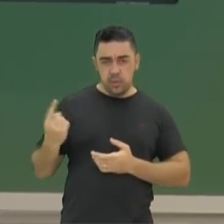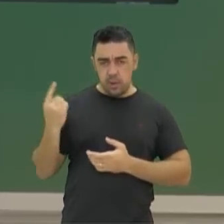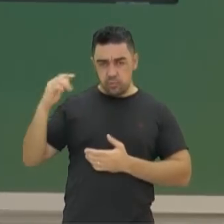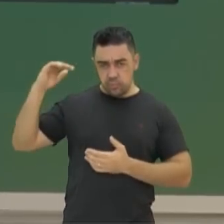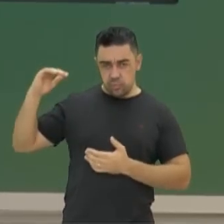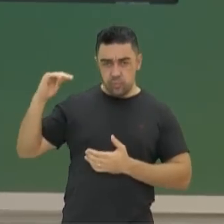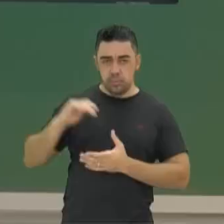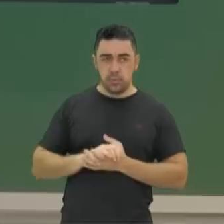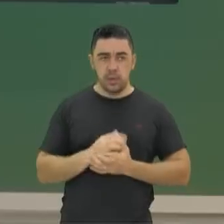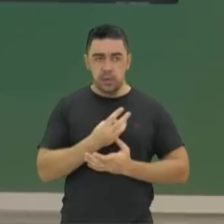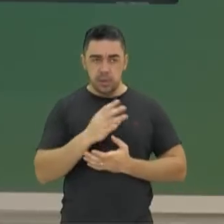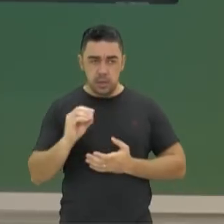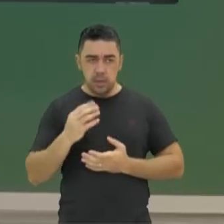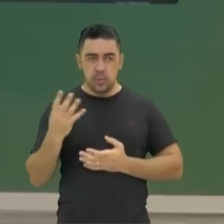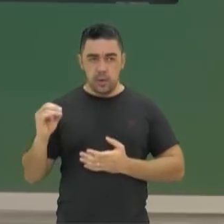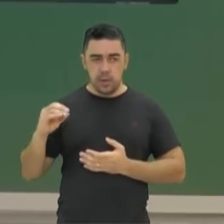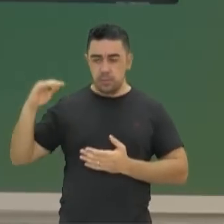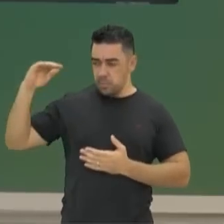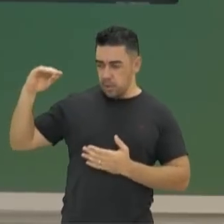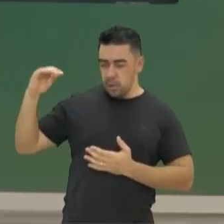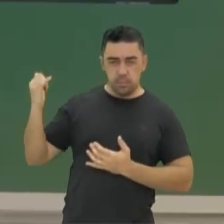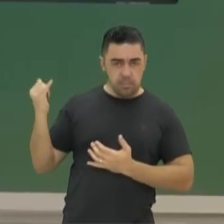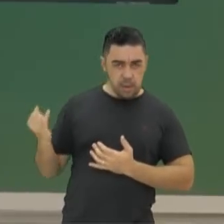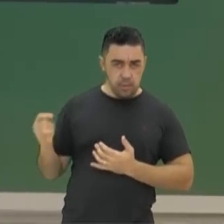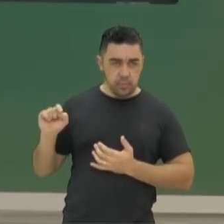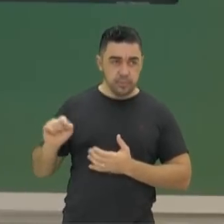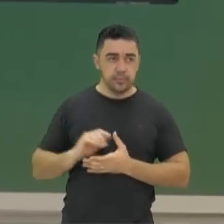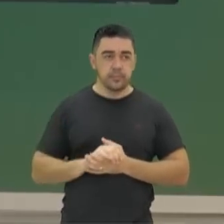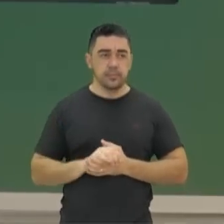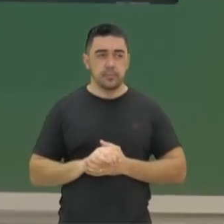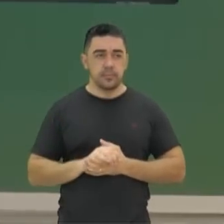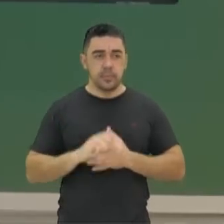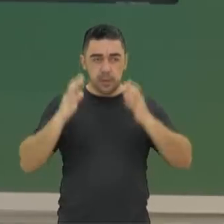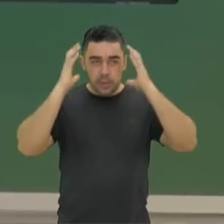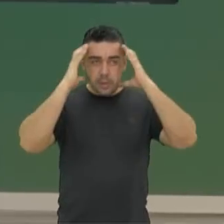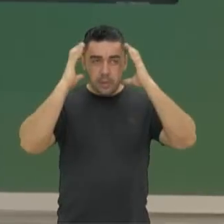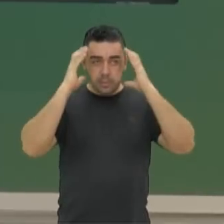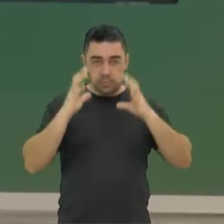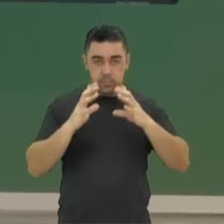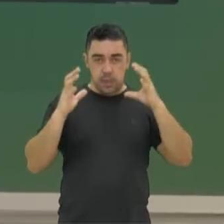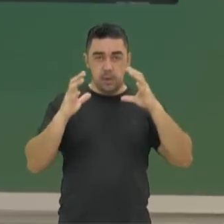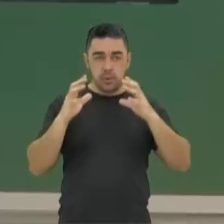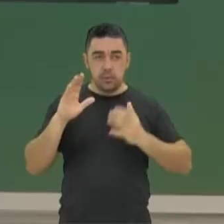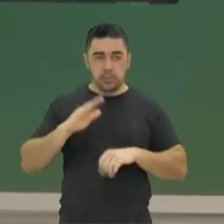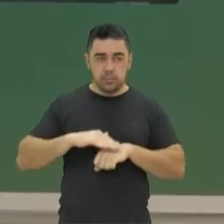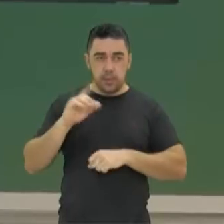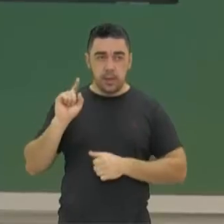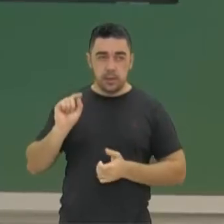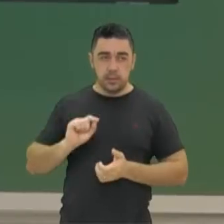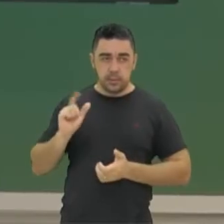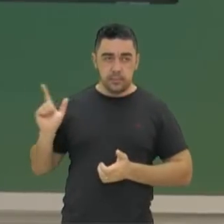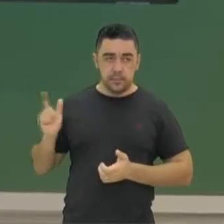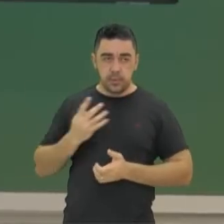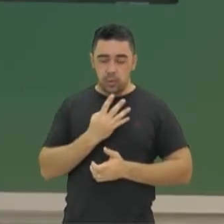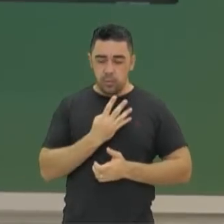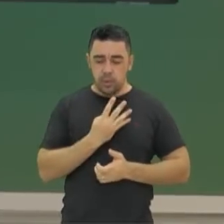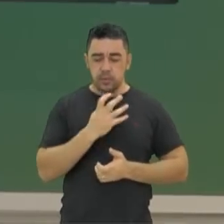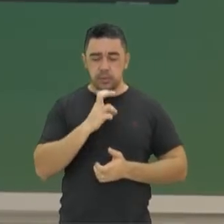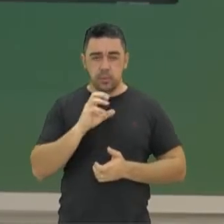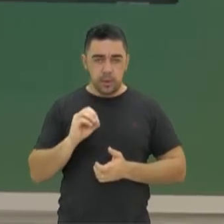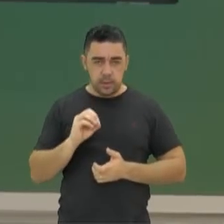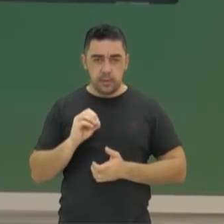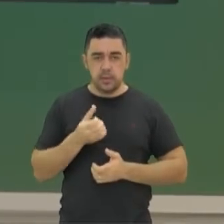30 e 40 quilos, então ele era pequenininho, magrinho ali. Volume craniano já era um pouco maior do que o Australopithecus, entre